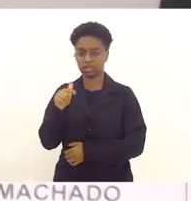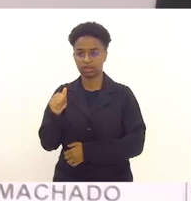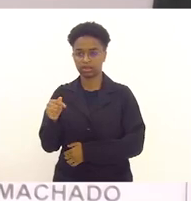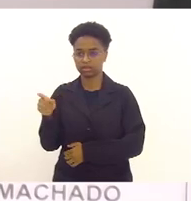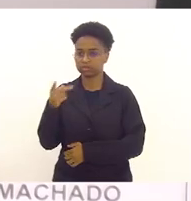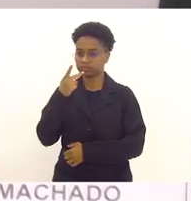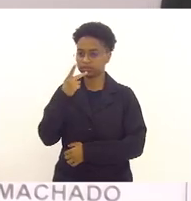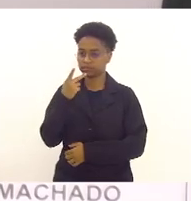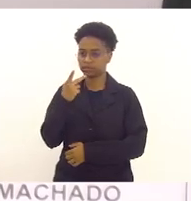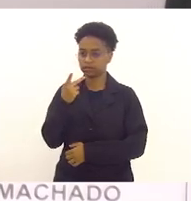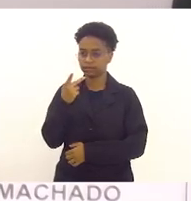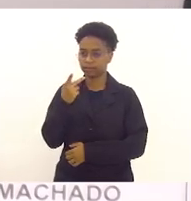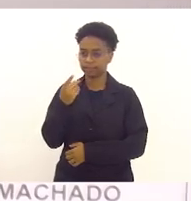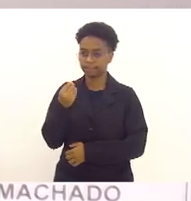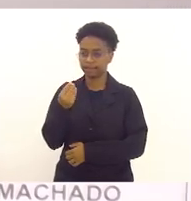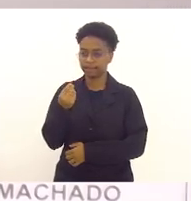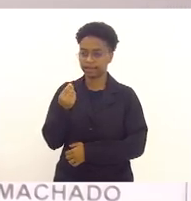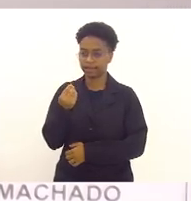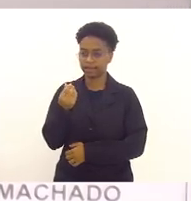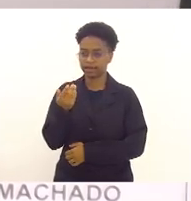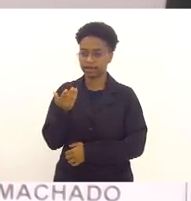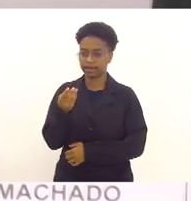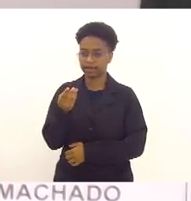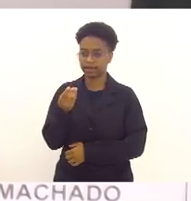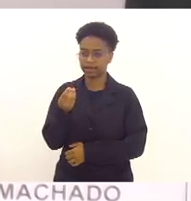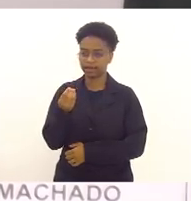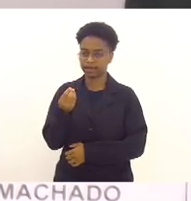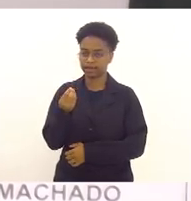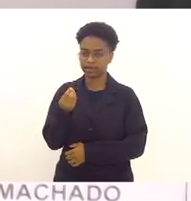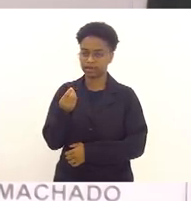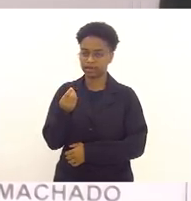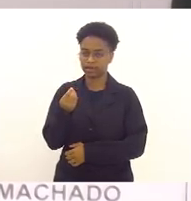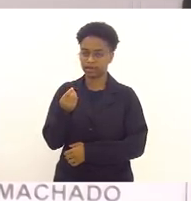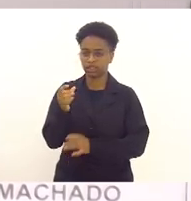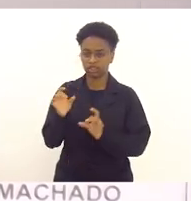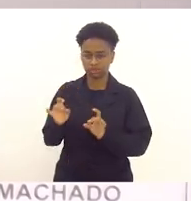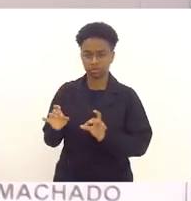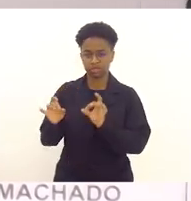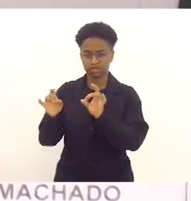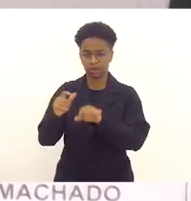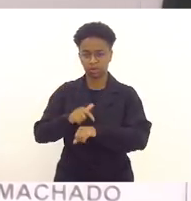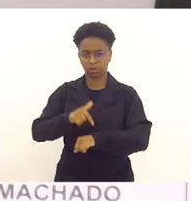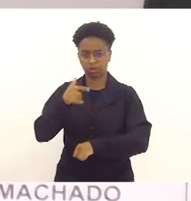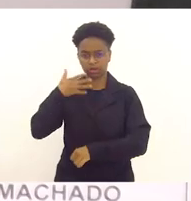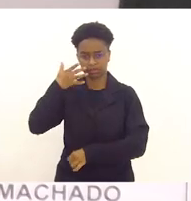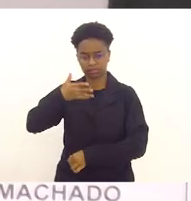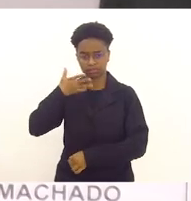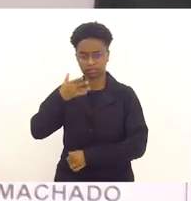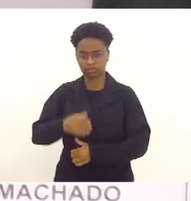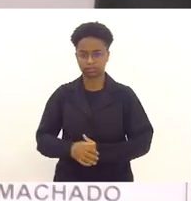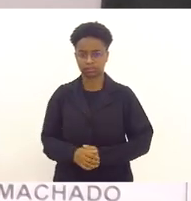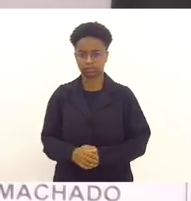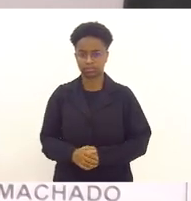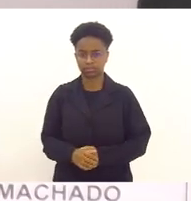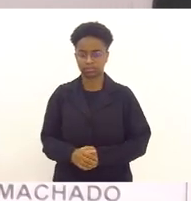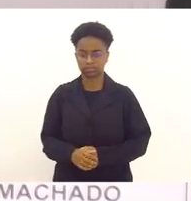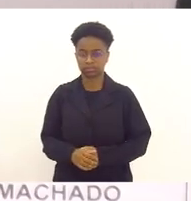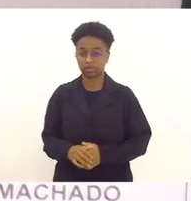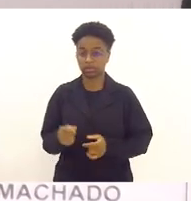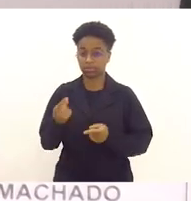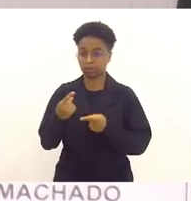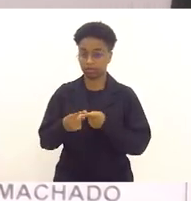assim muito especial na sua fala porque